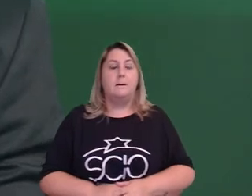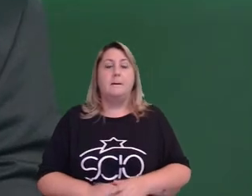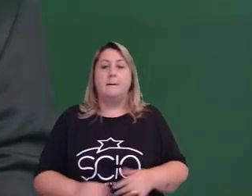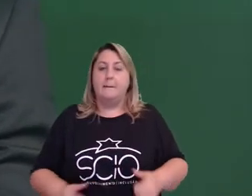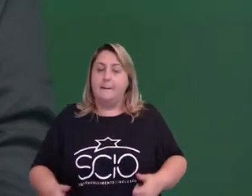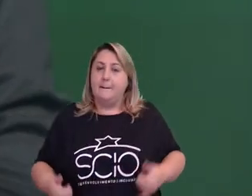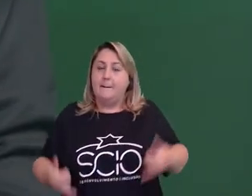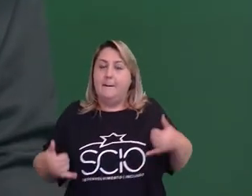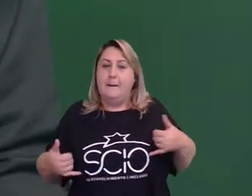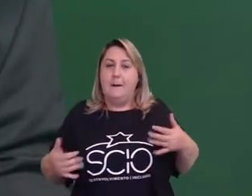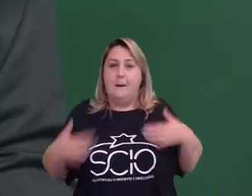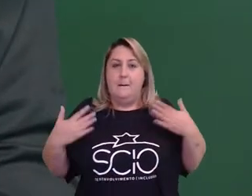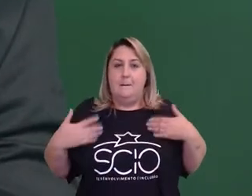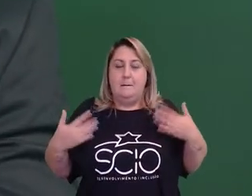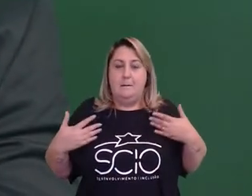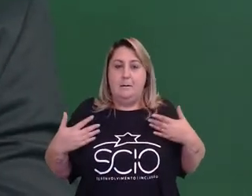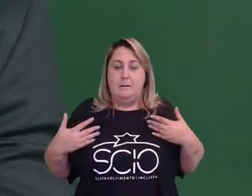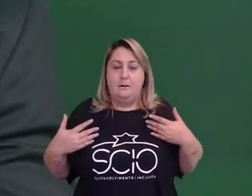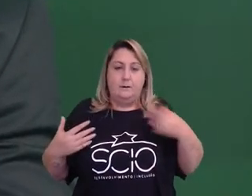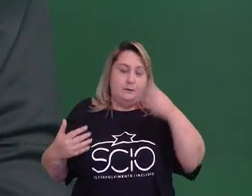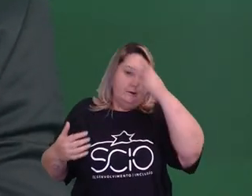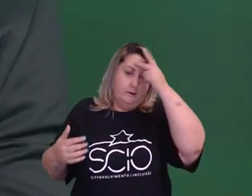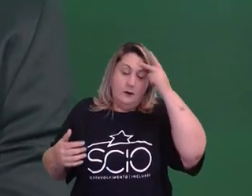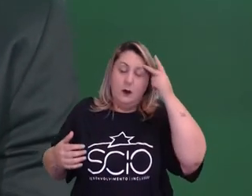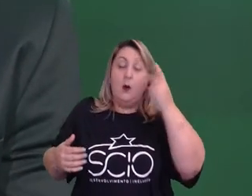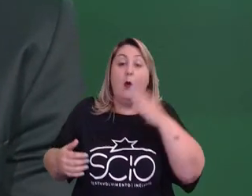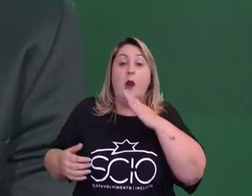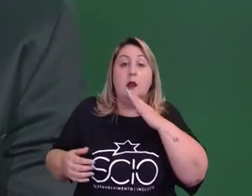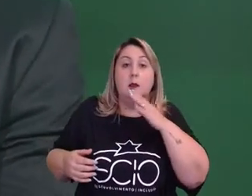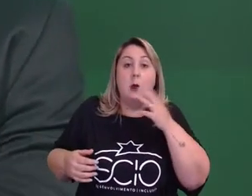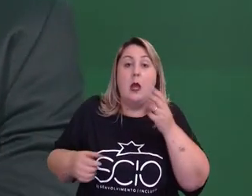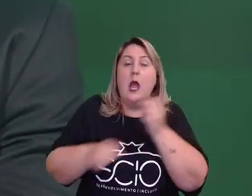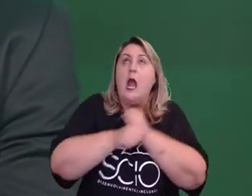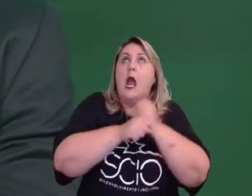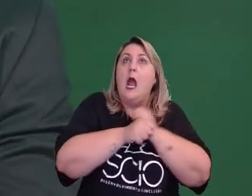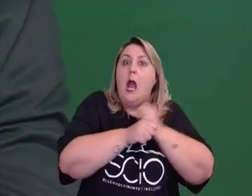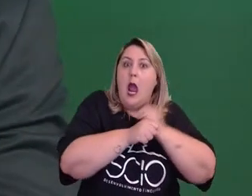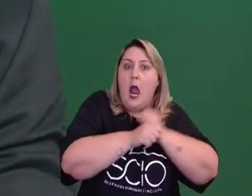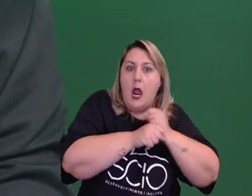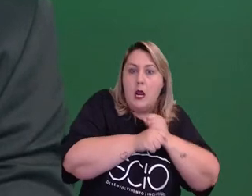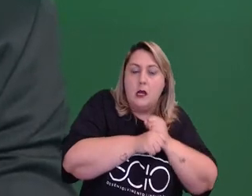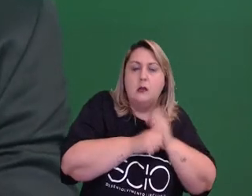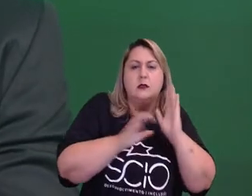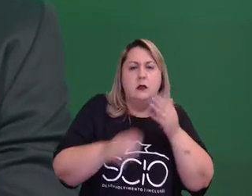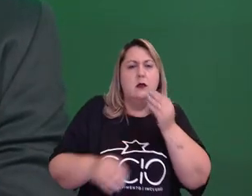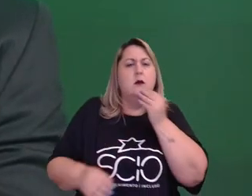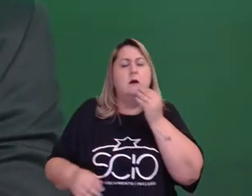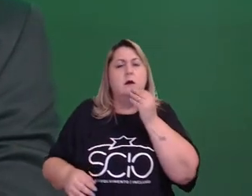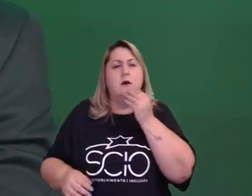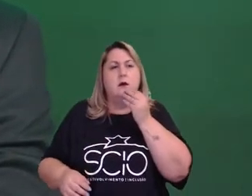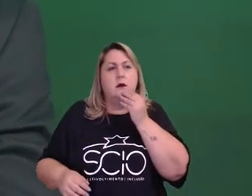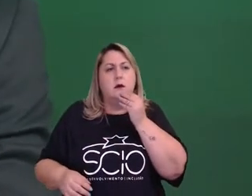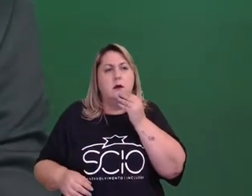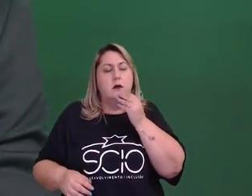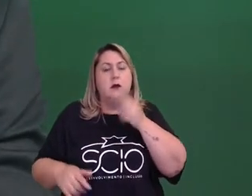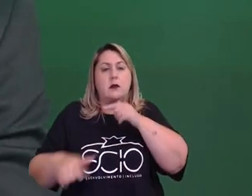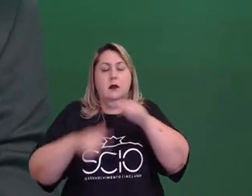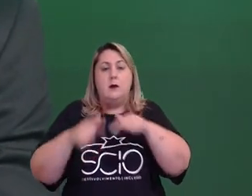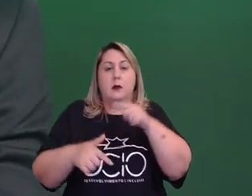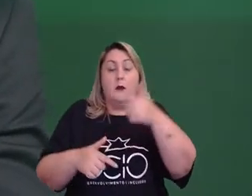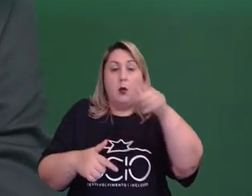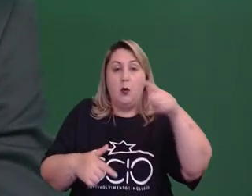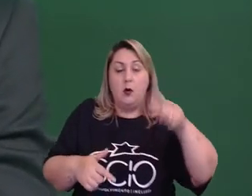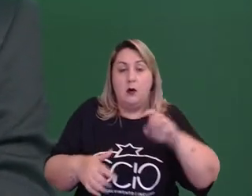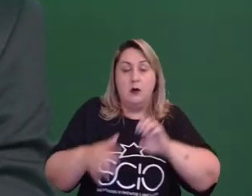muita honra, muita alegria, uma pessoa que eu conheço há muitos anos, já tive a oportunidade de dividir outros trabalhos